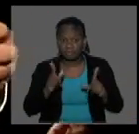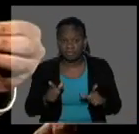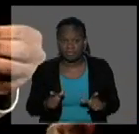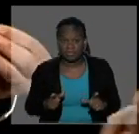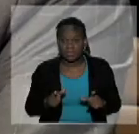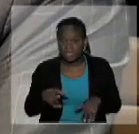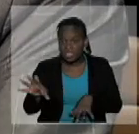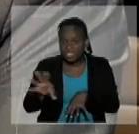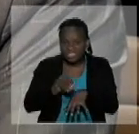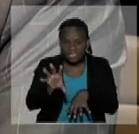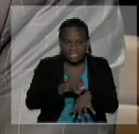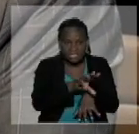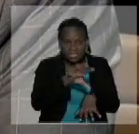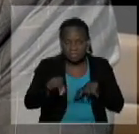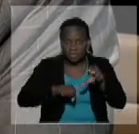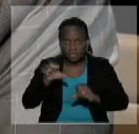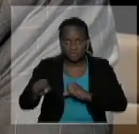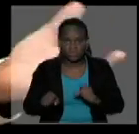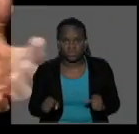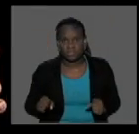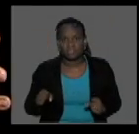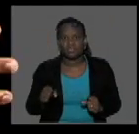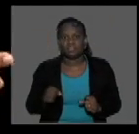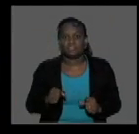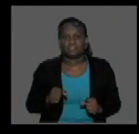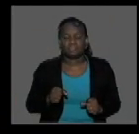povo... Ou seja, foi sugado do Oriente. Foi sugado